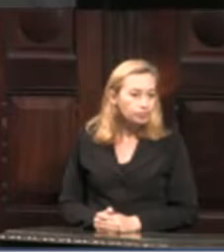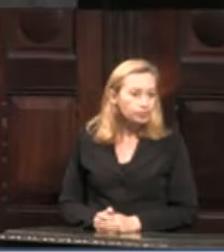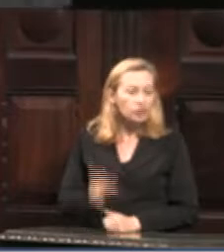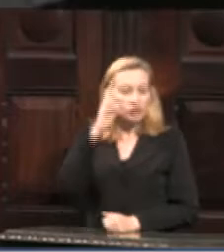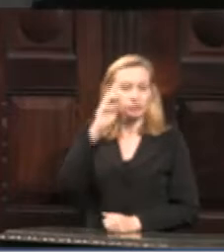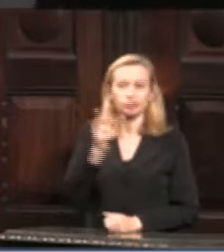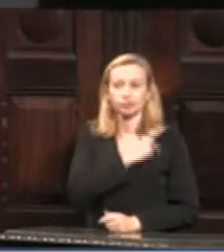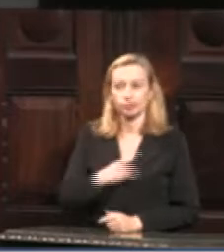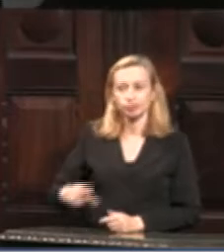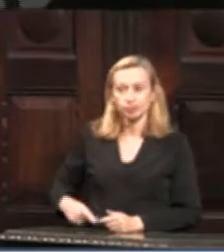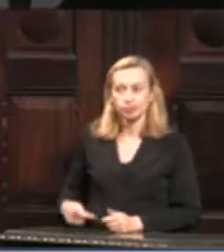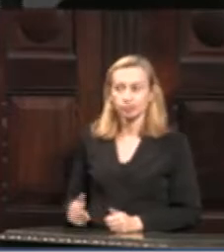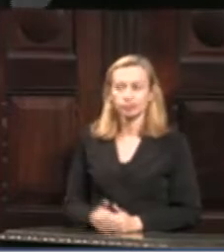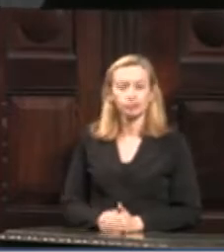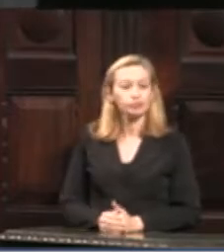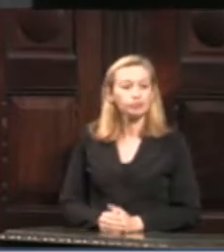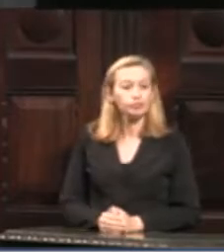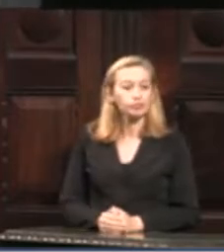Senhor presidente,